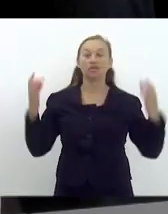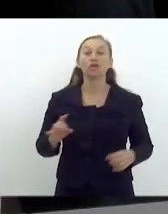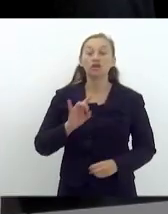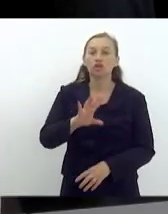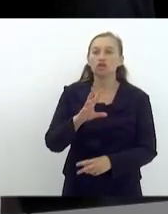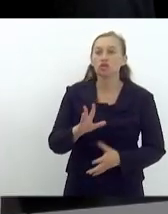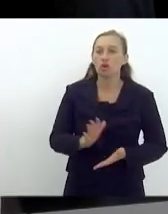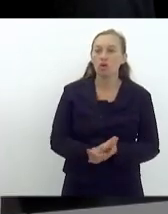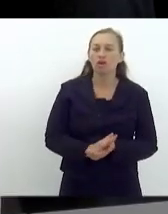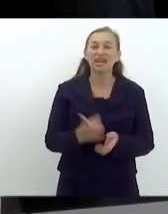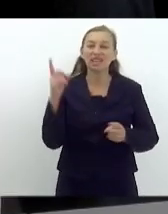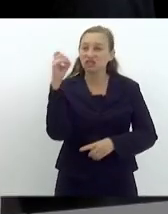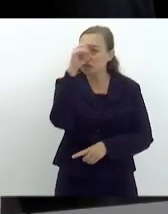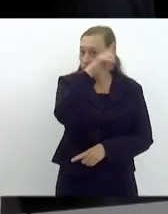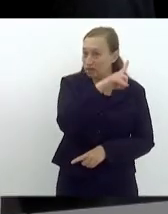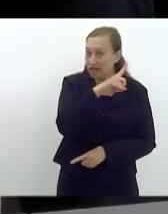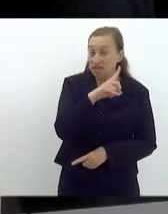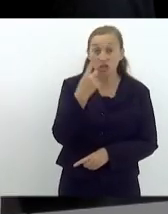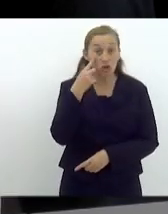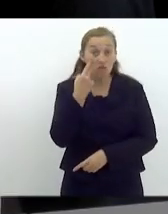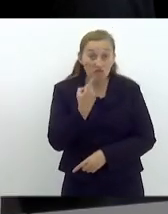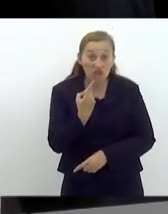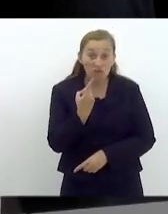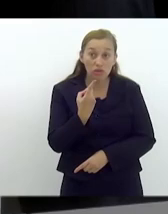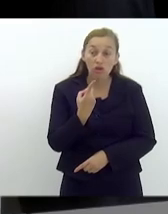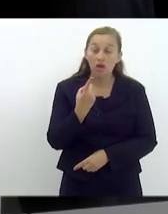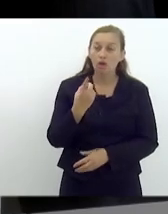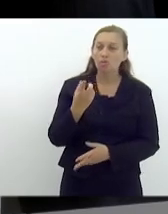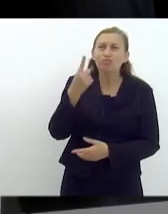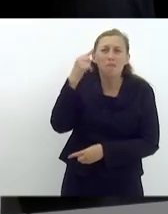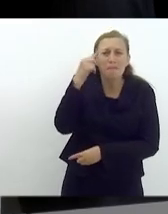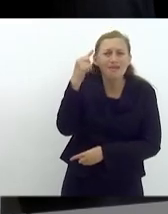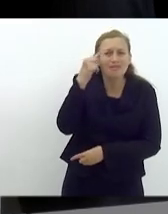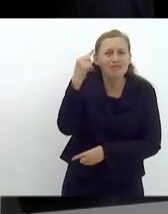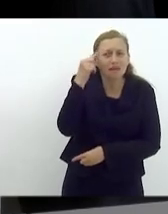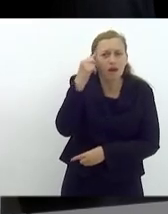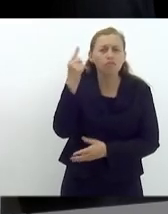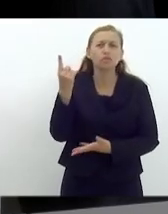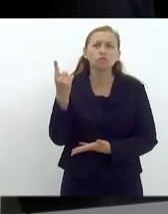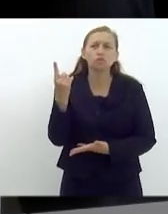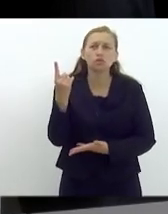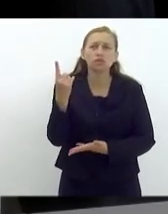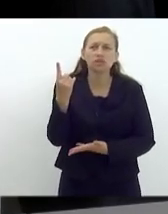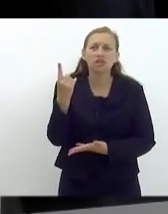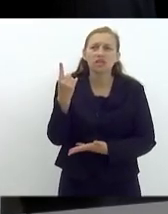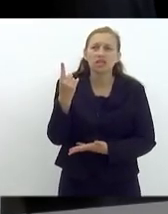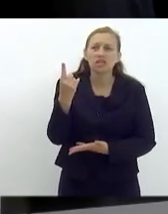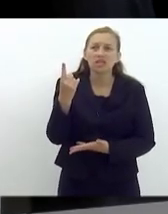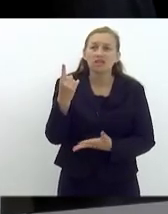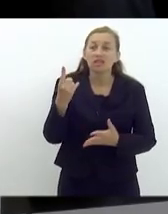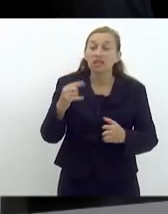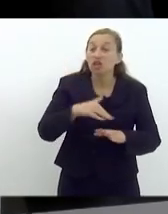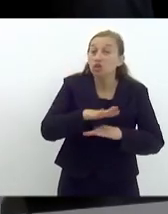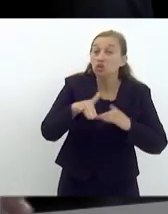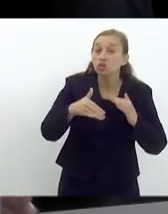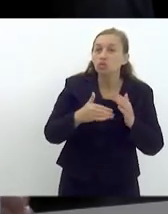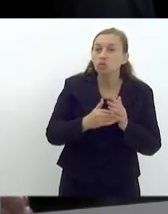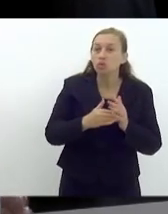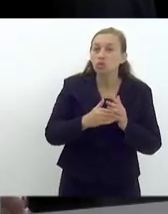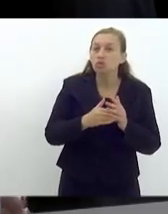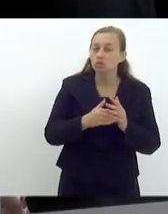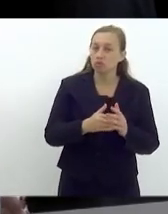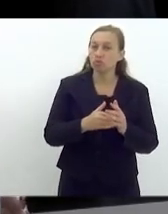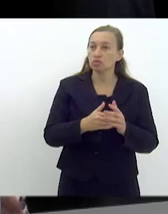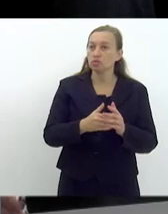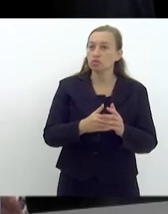que o grande ponto de dificuldade que eu vejo é quando a gente pensa é em se fazer isso em todos os casos porque